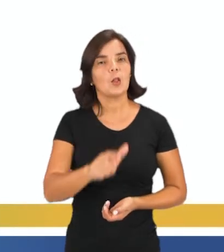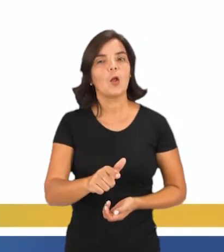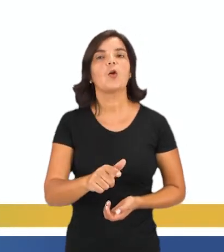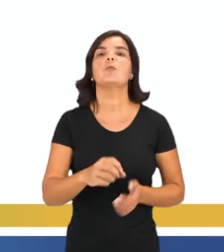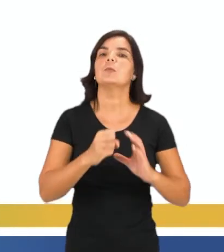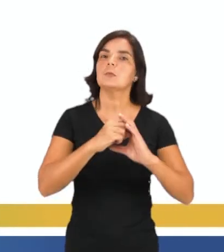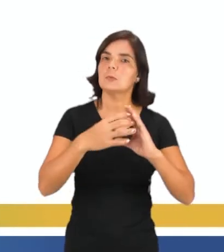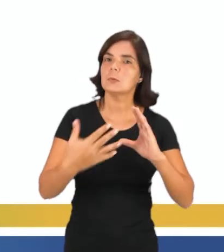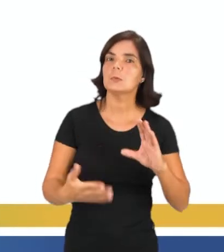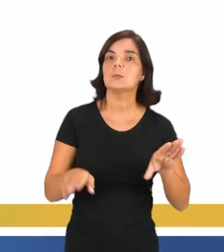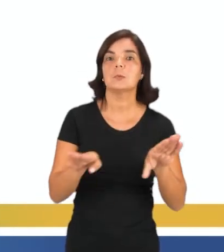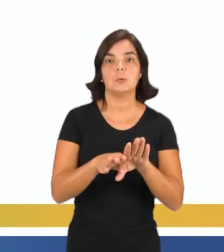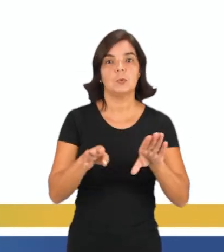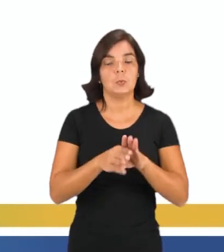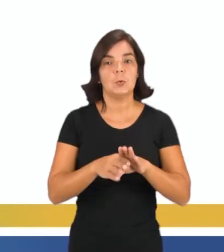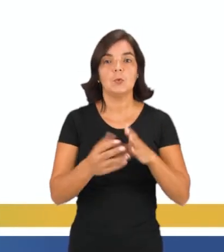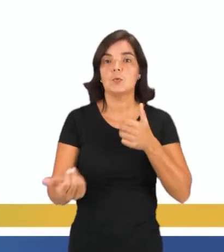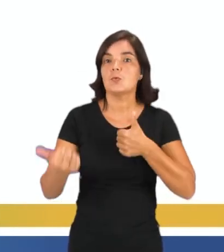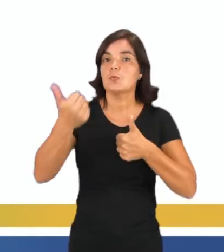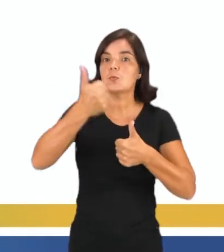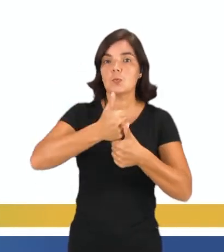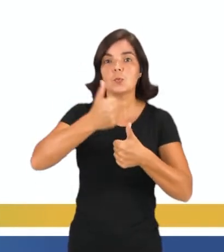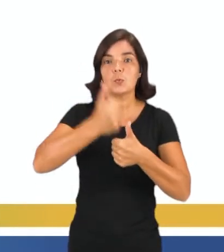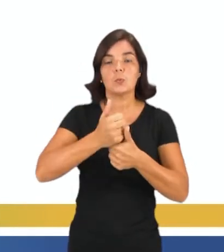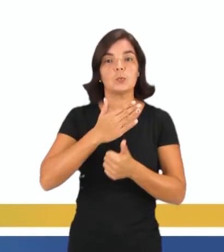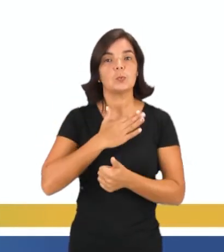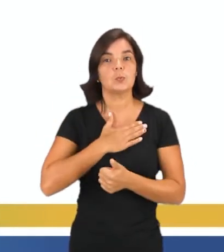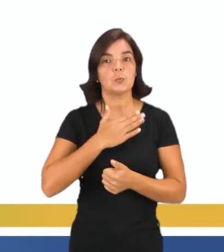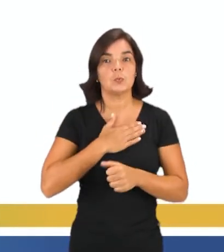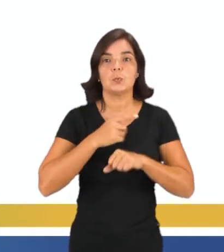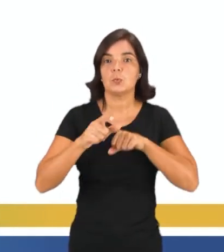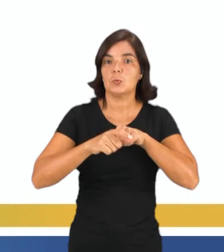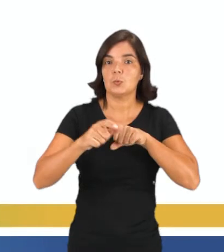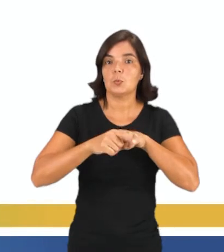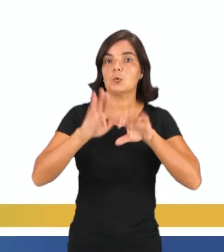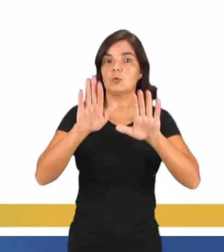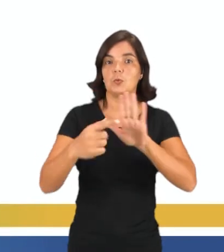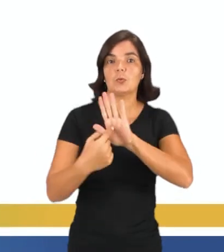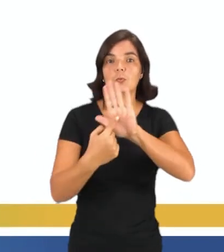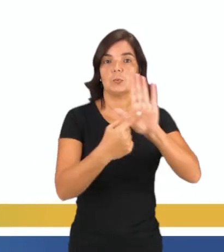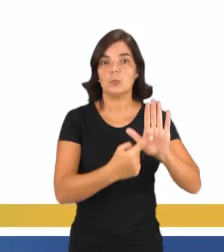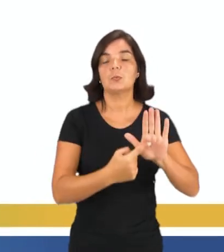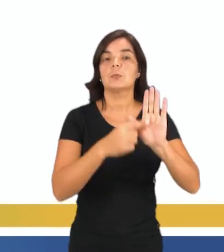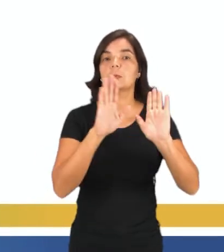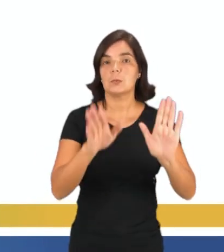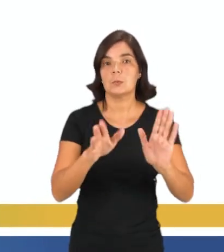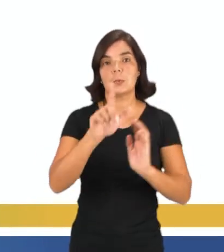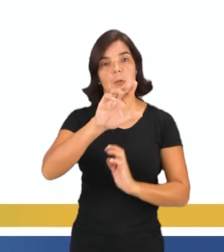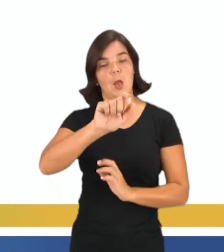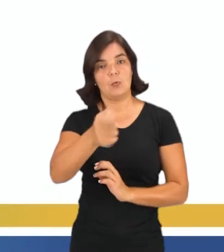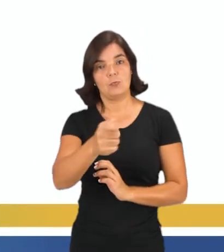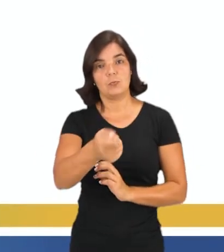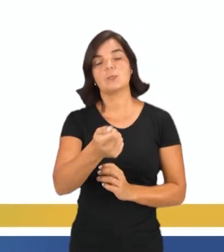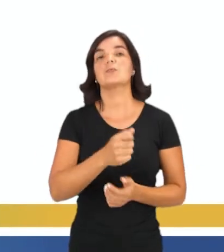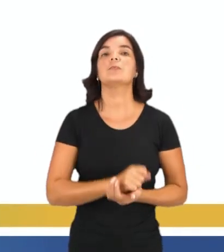está se caracterizando aí como substituição do meu substantivo já mencionado, que são las